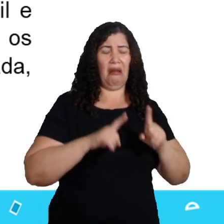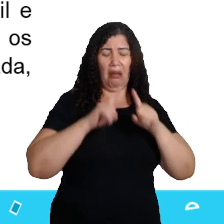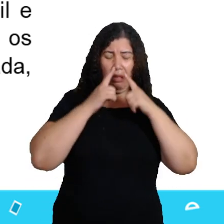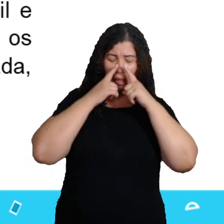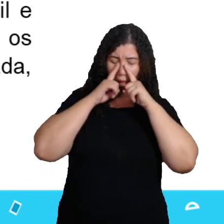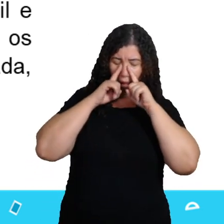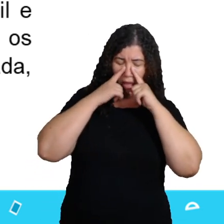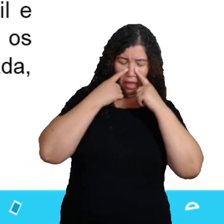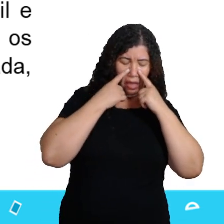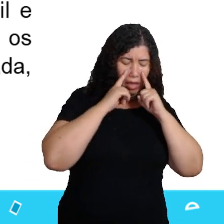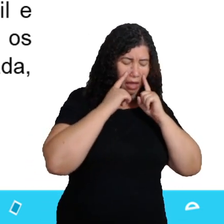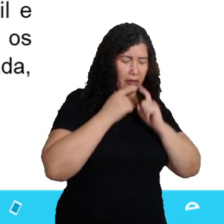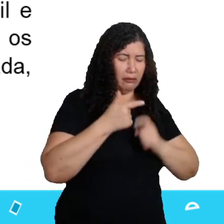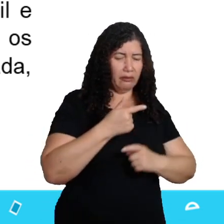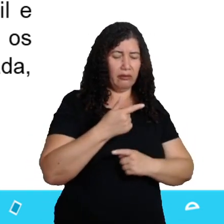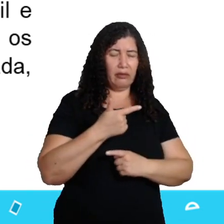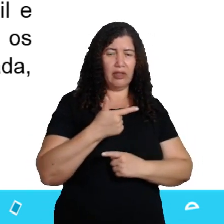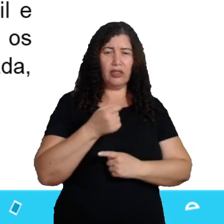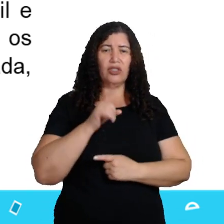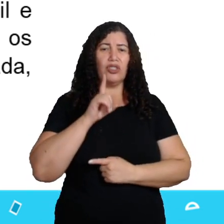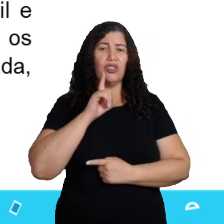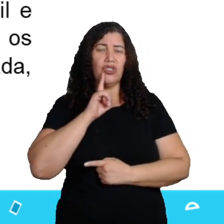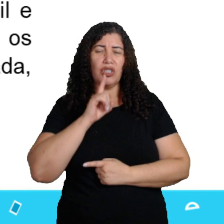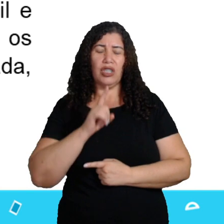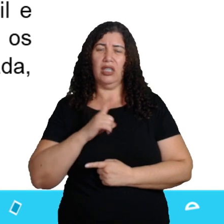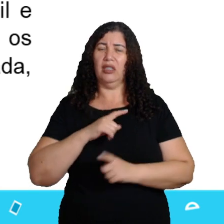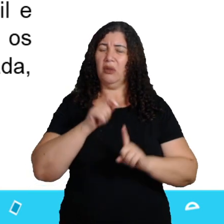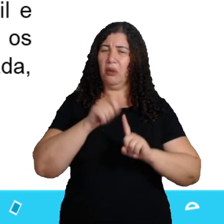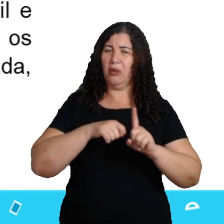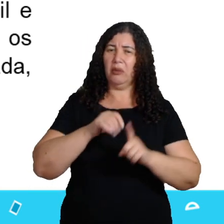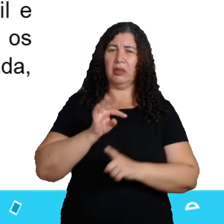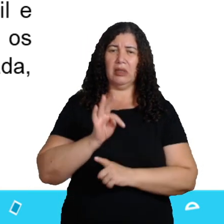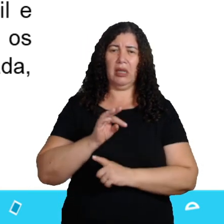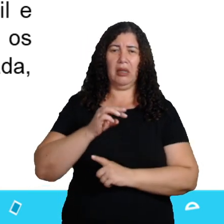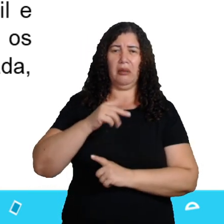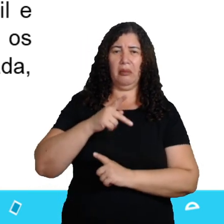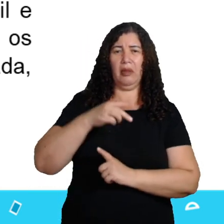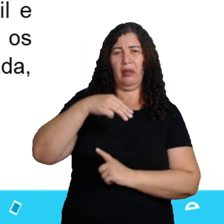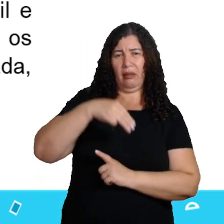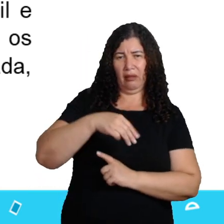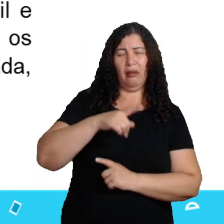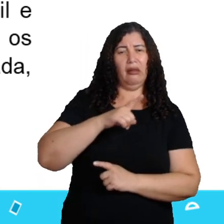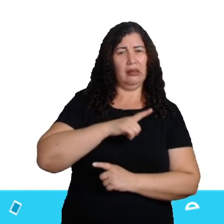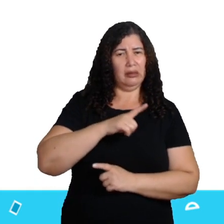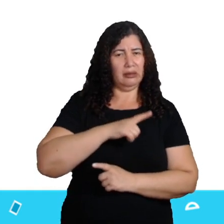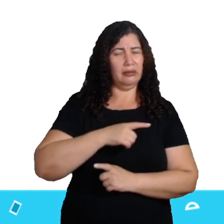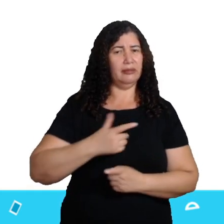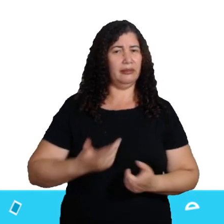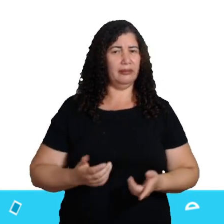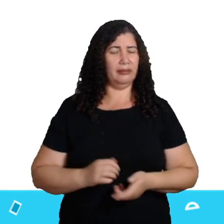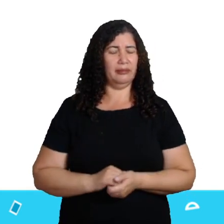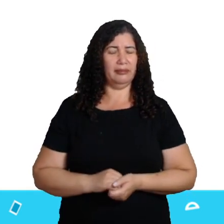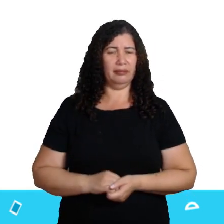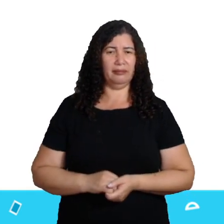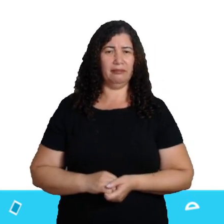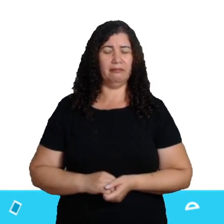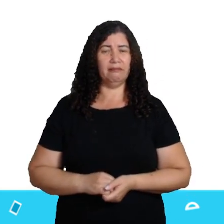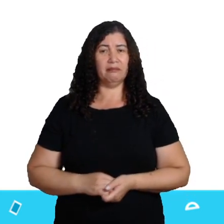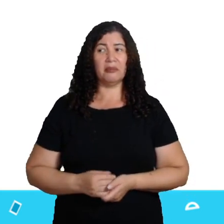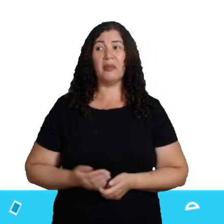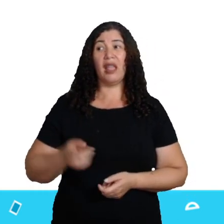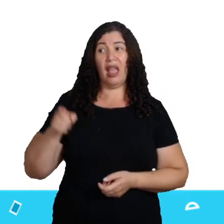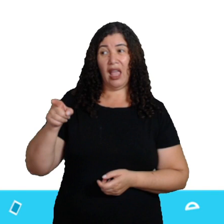que passa 20 dias por mês com TPM. E que